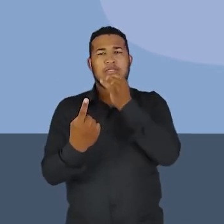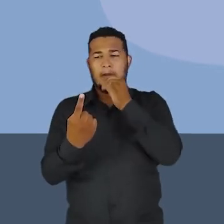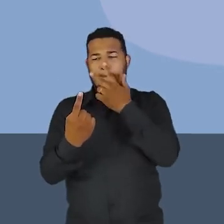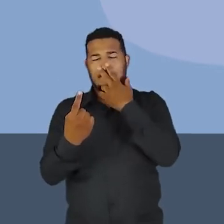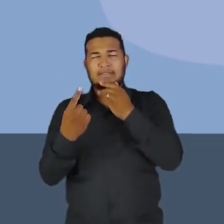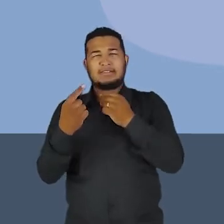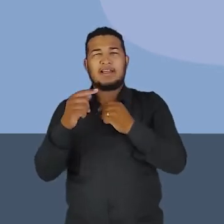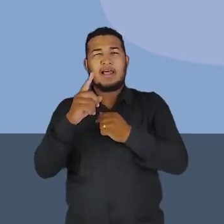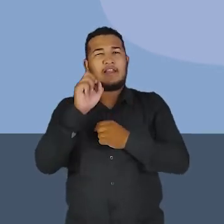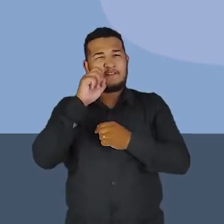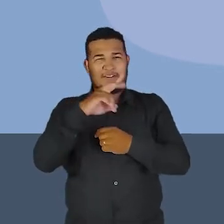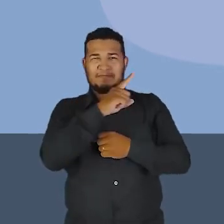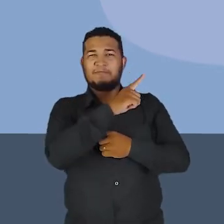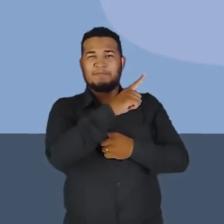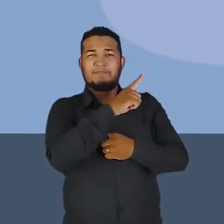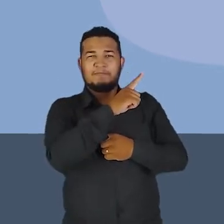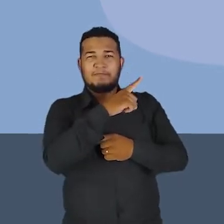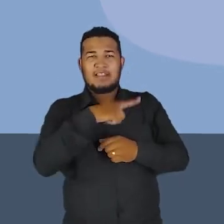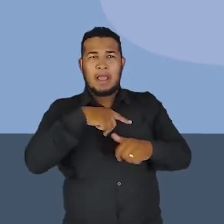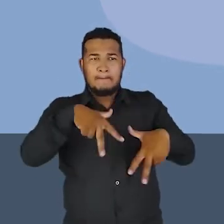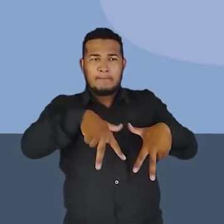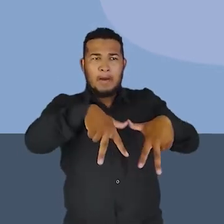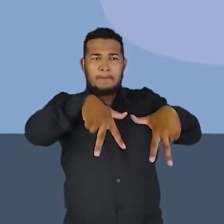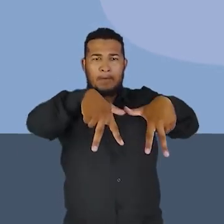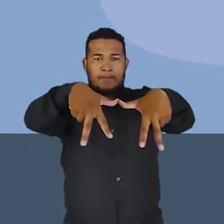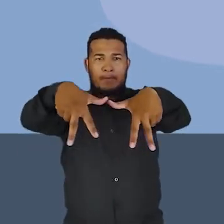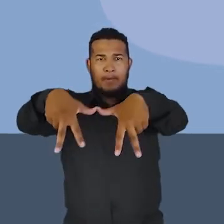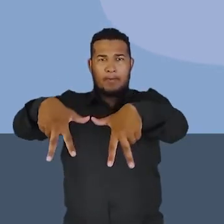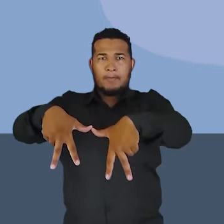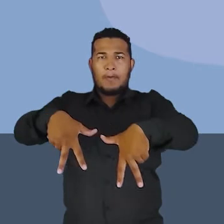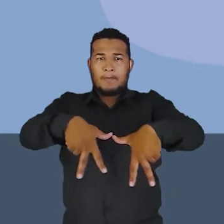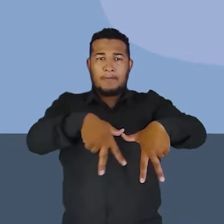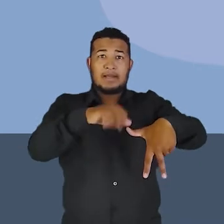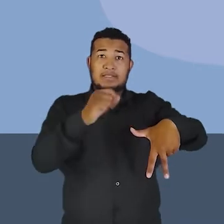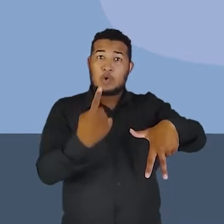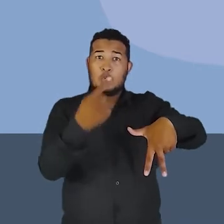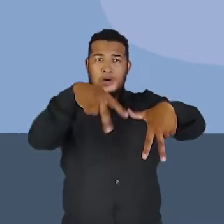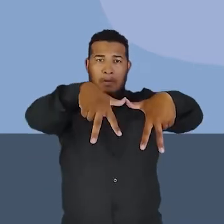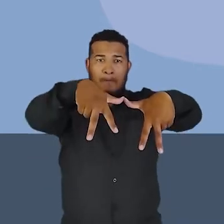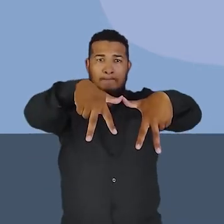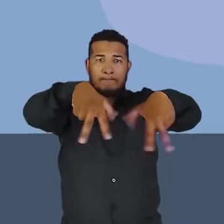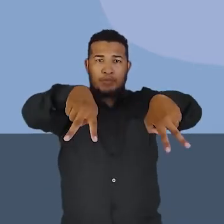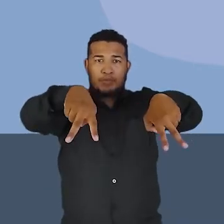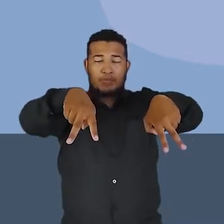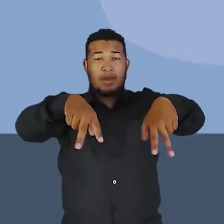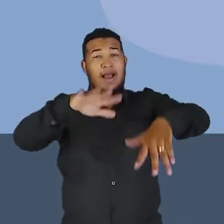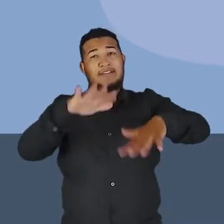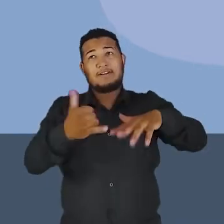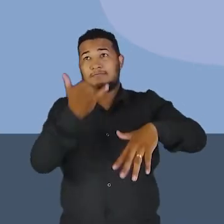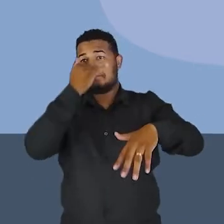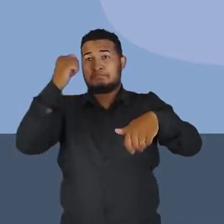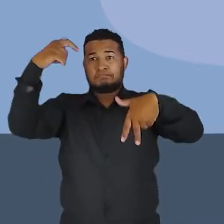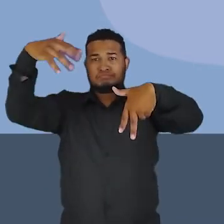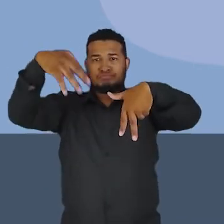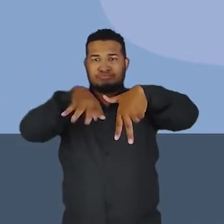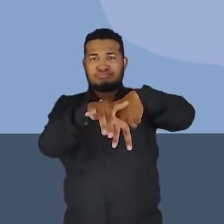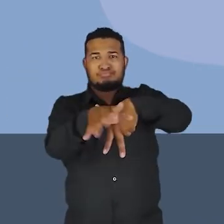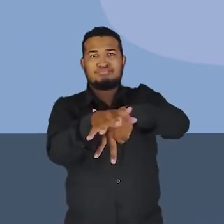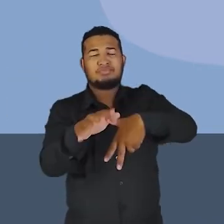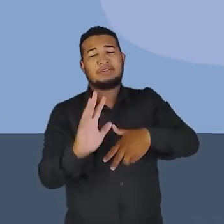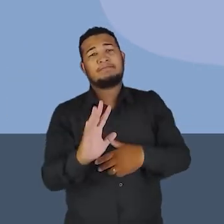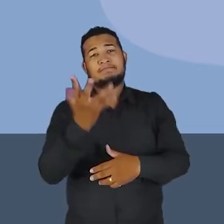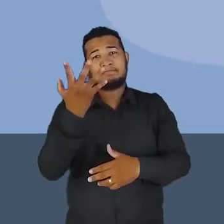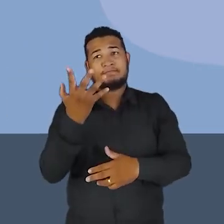soltarem as mãos, o que a rede segura pode escapar. E, por sua vez, a família, como